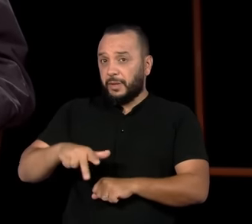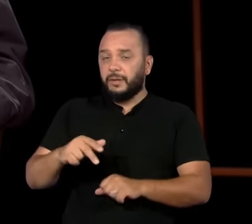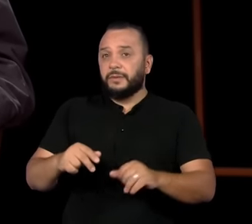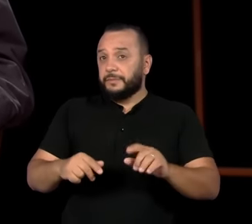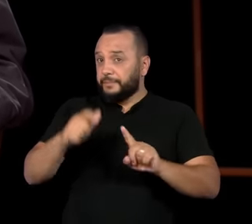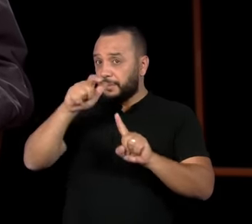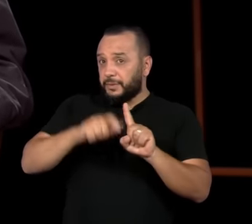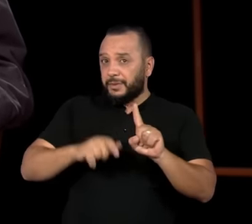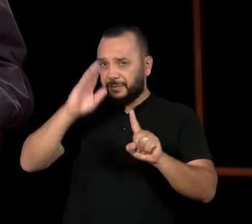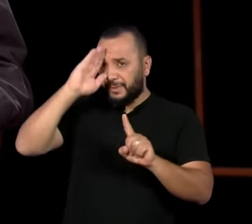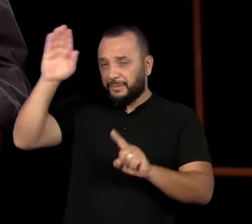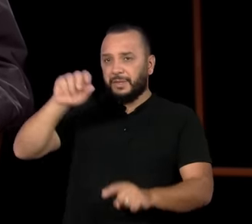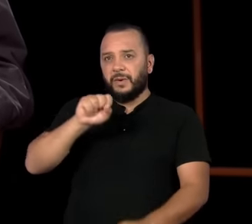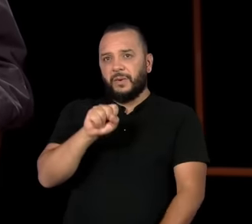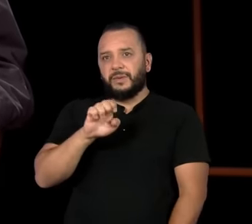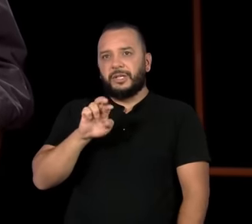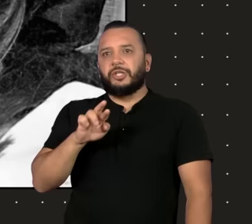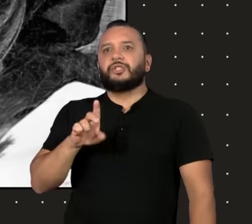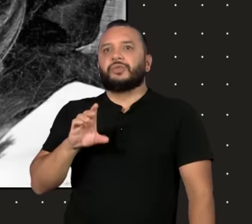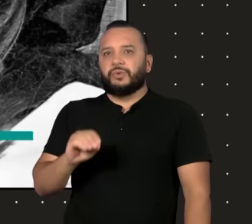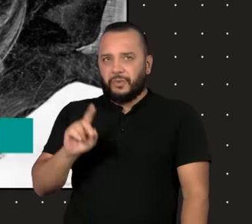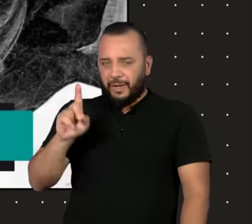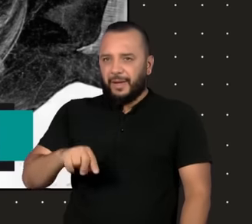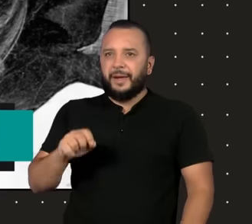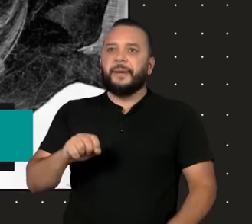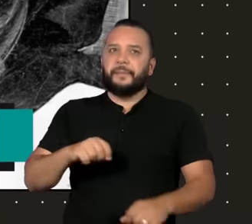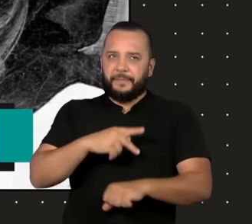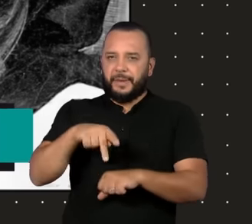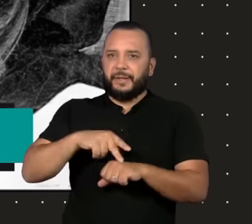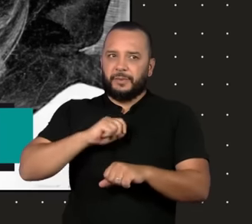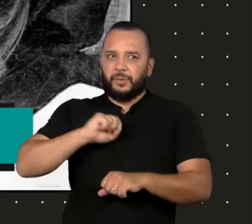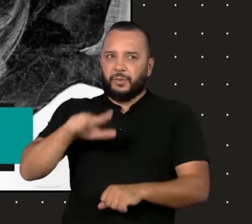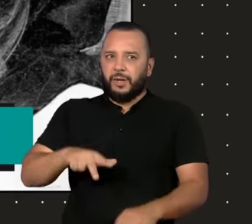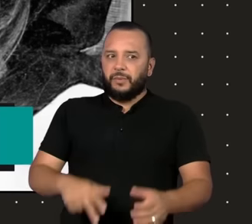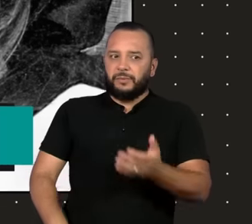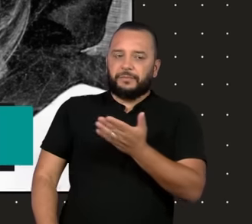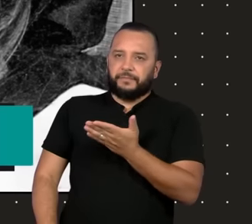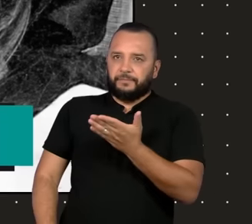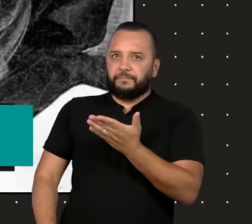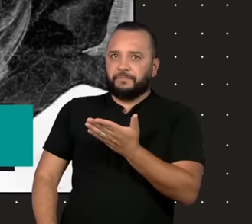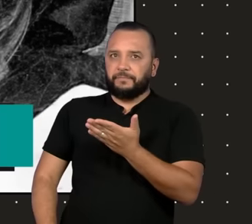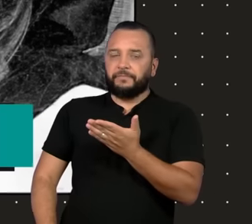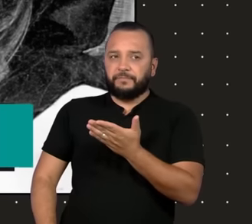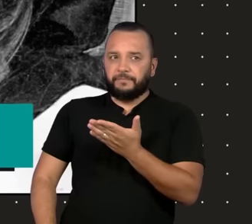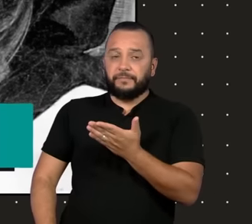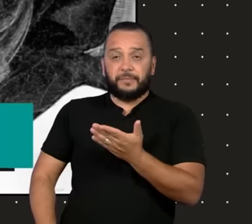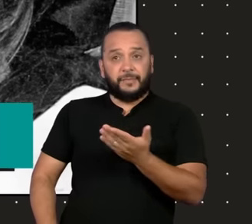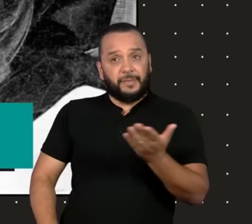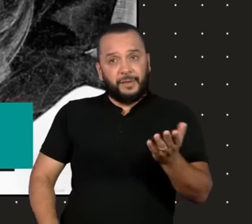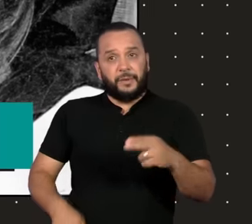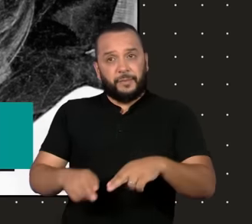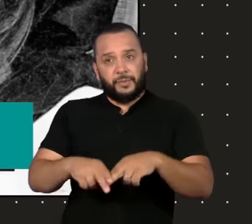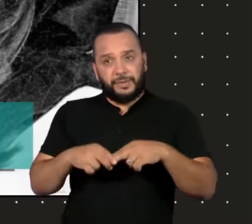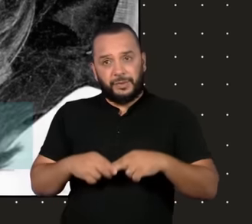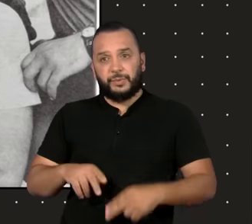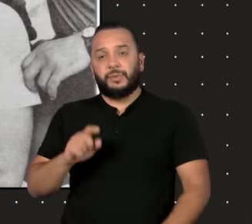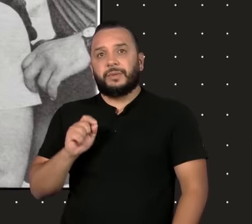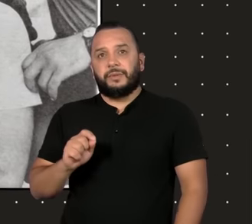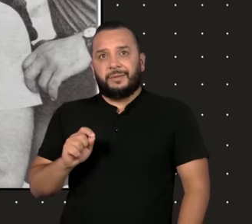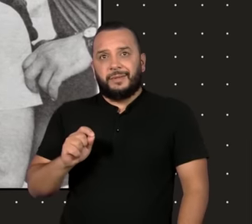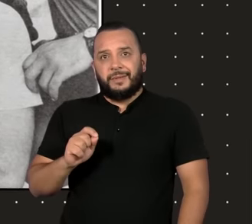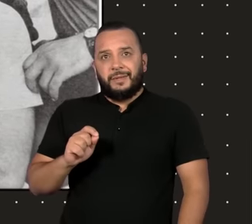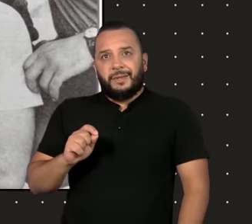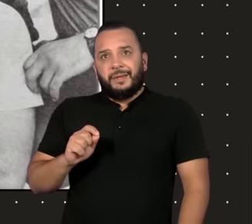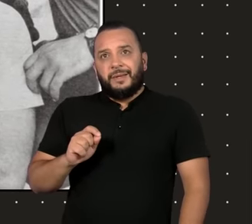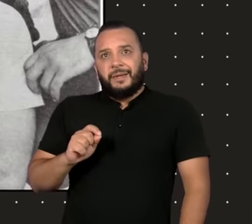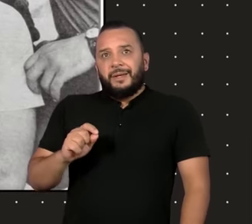personagem principal, Sérgio Cardoso, era um português, né? E isso, de certa forma,